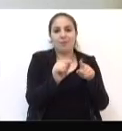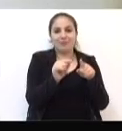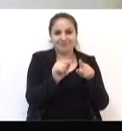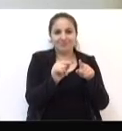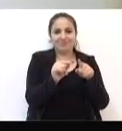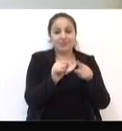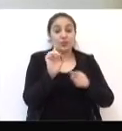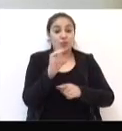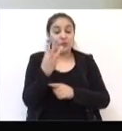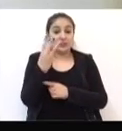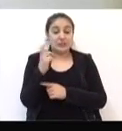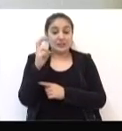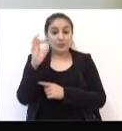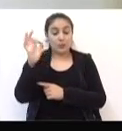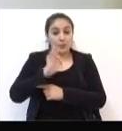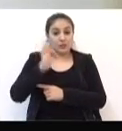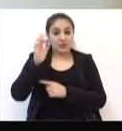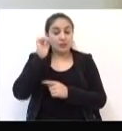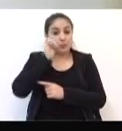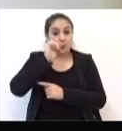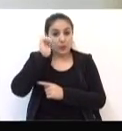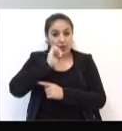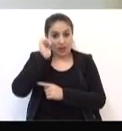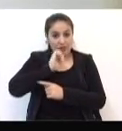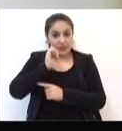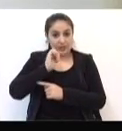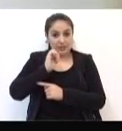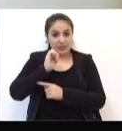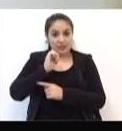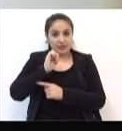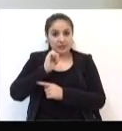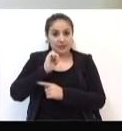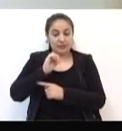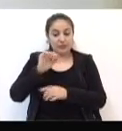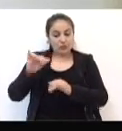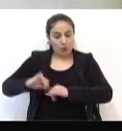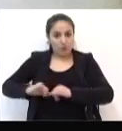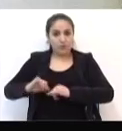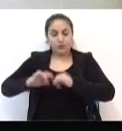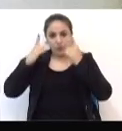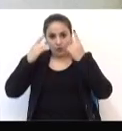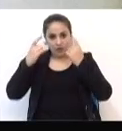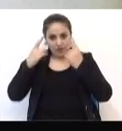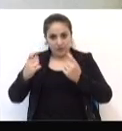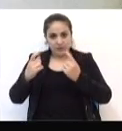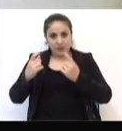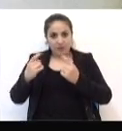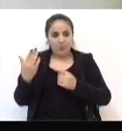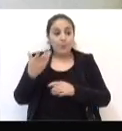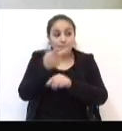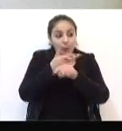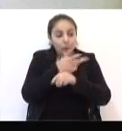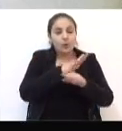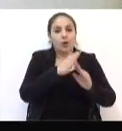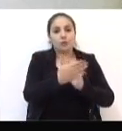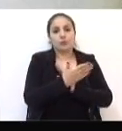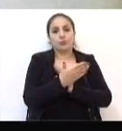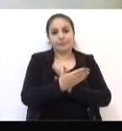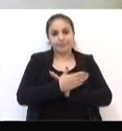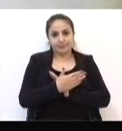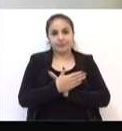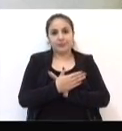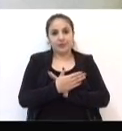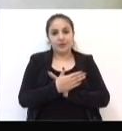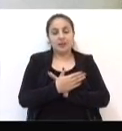das mulheres que apanham dos seus companheiros procuram ajuda. E os números não param por aí. 70% das vítimas